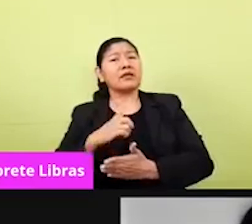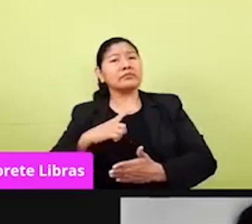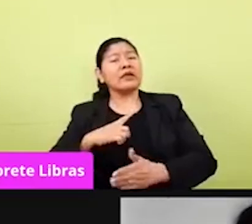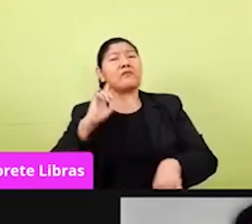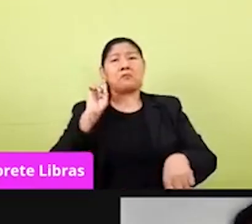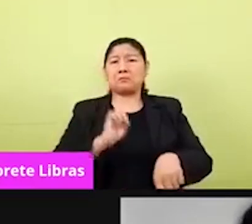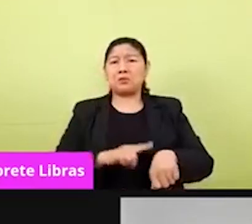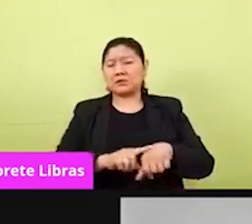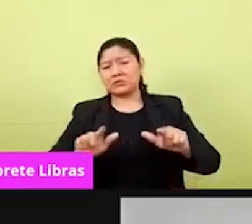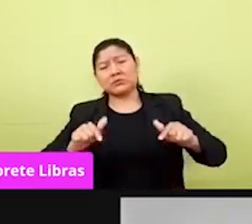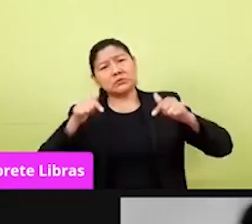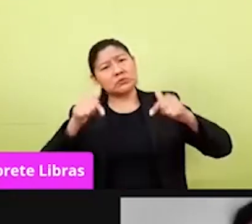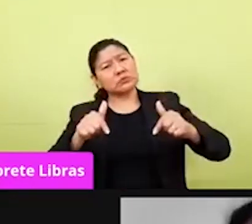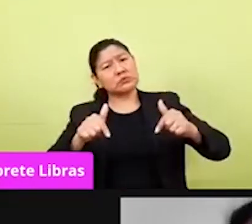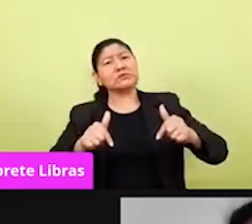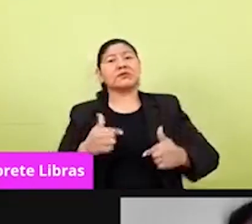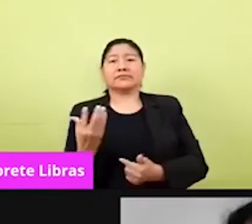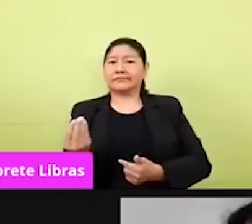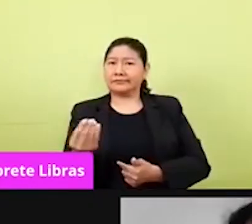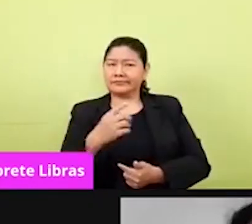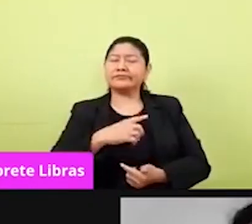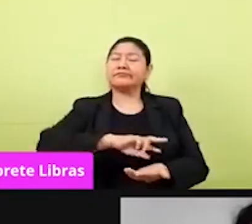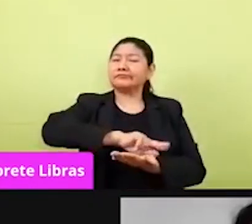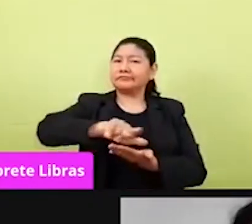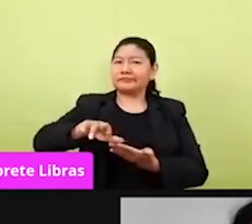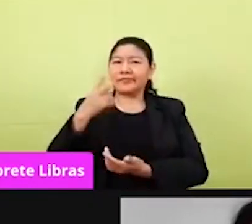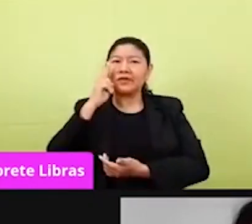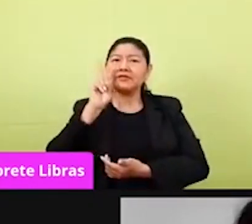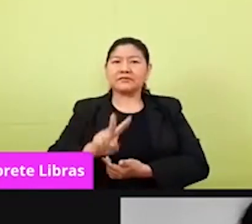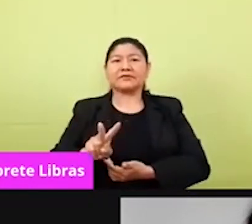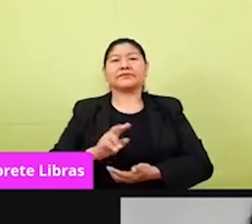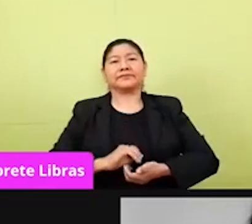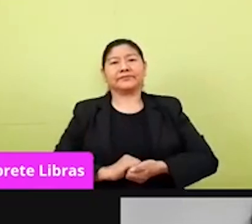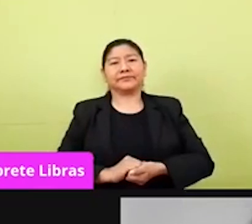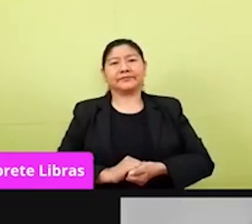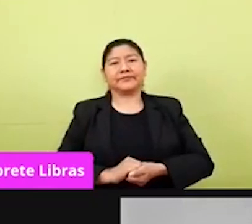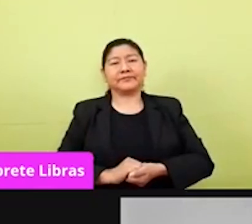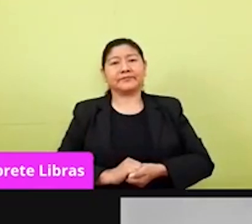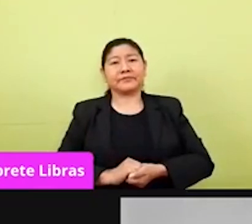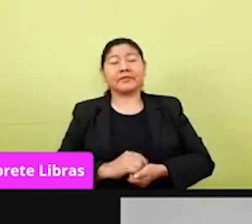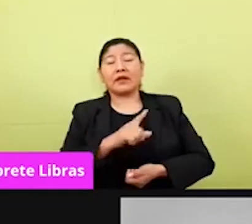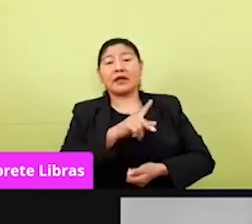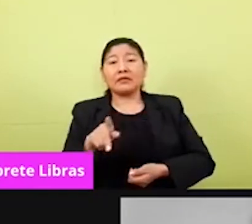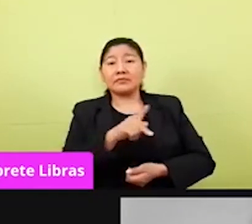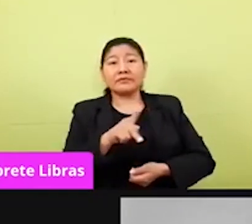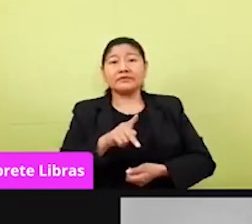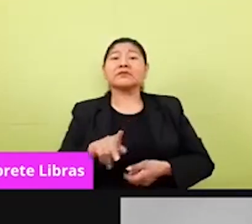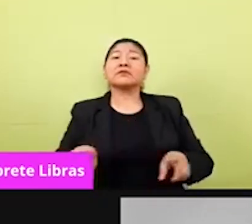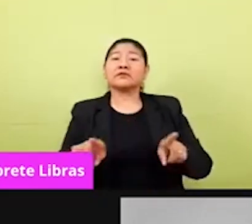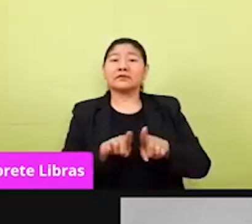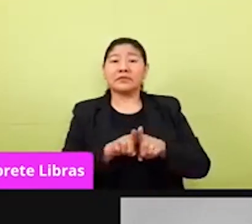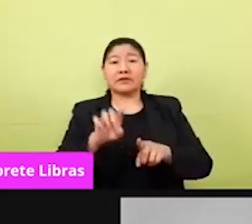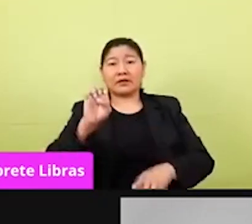aí durante as suas falas, né? Nesse sentido. A professora Eliane, ela coloca que